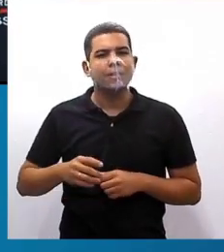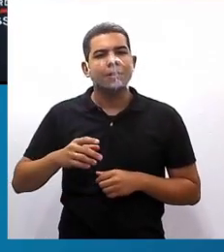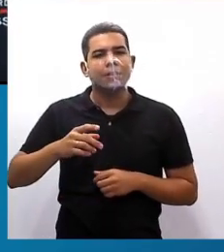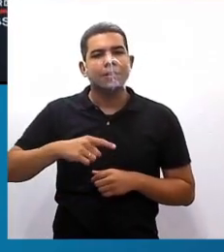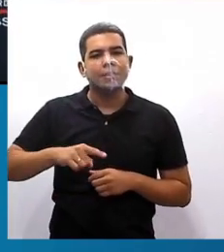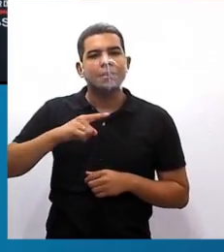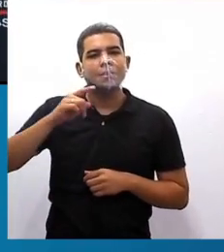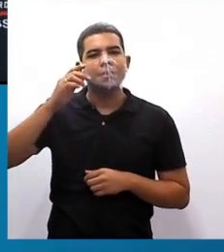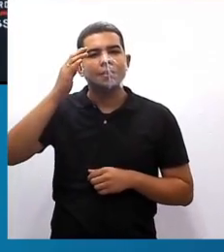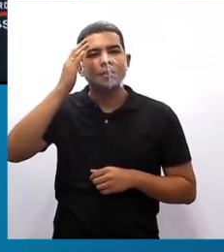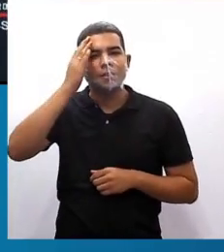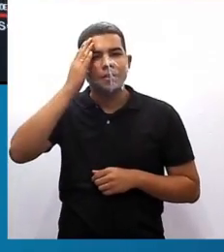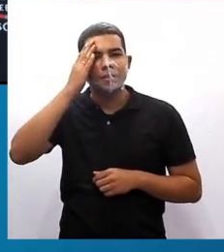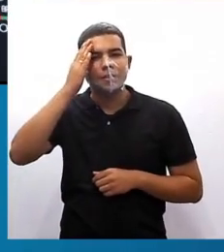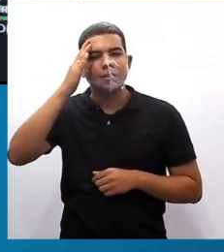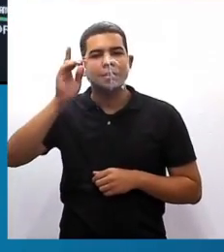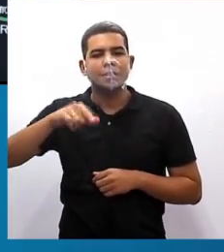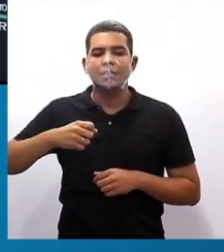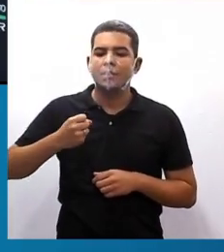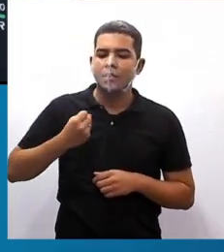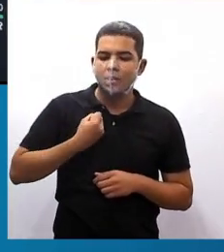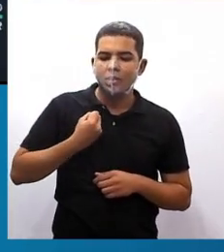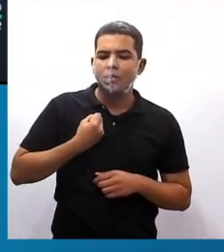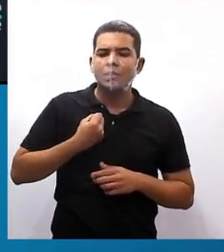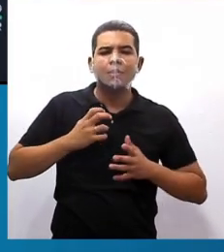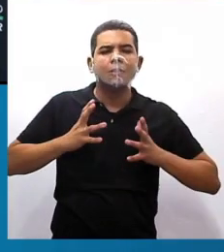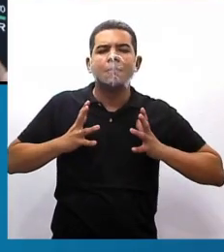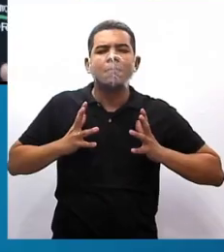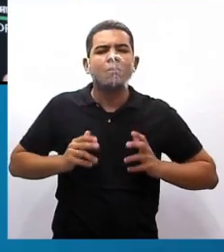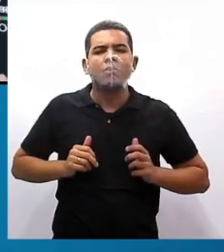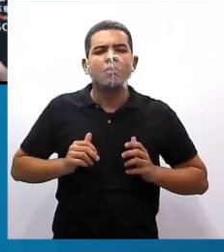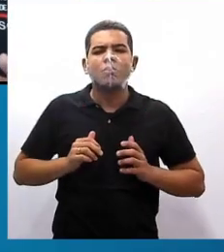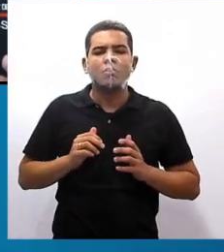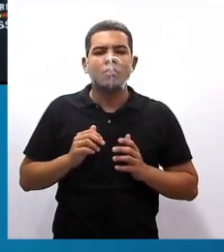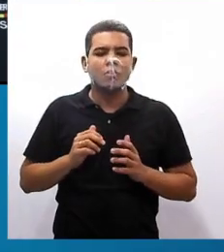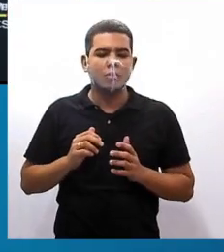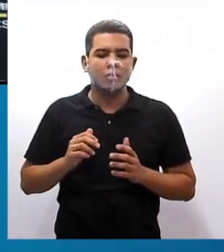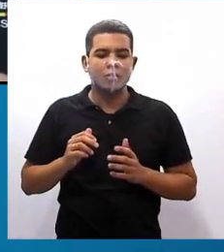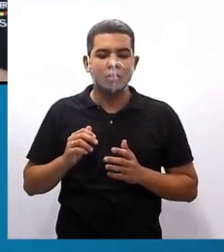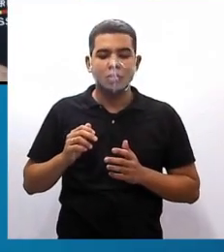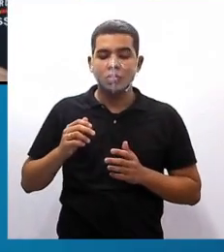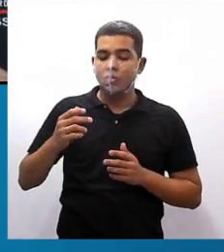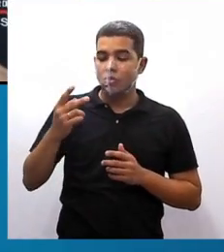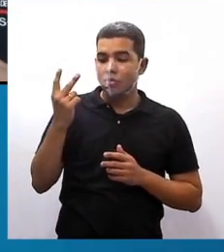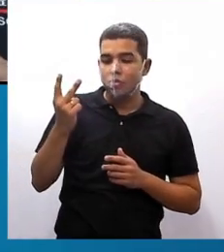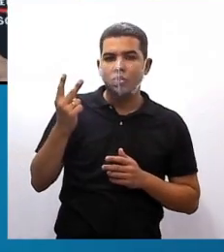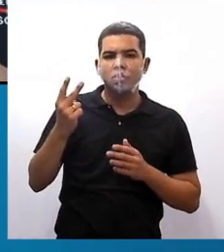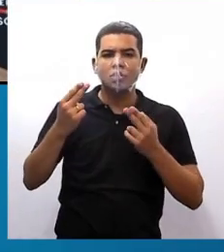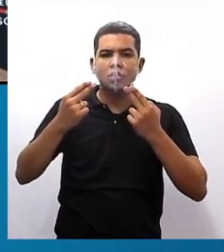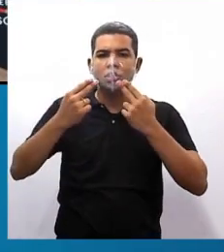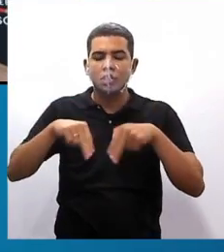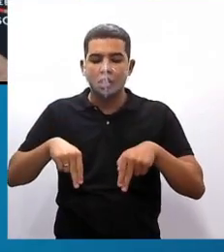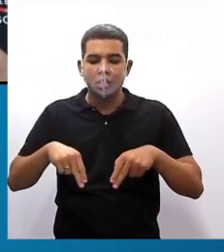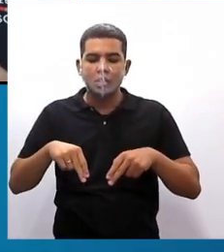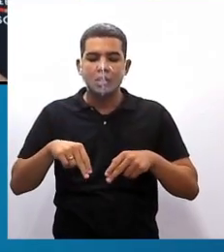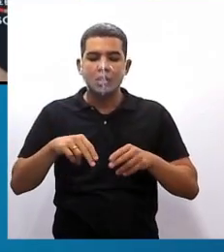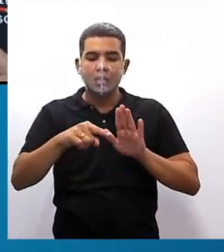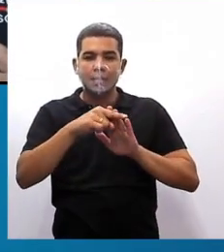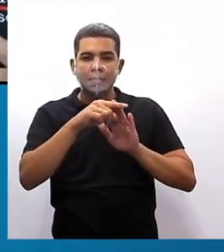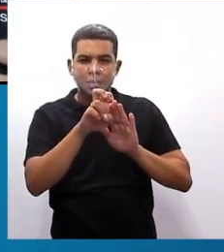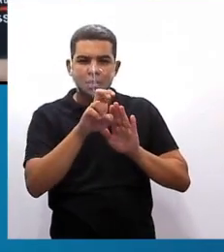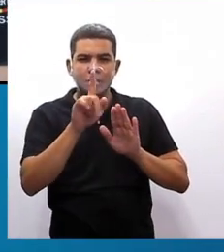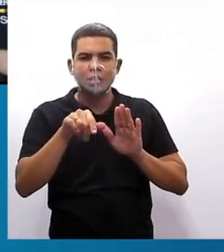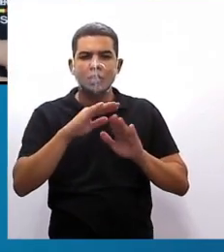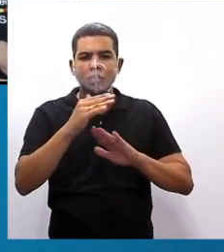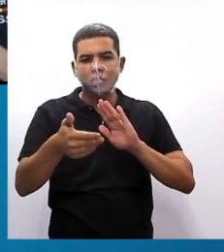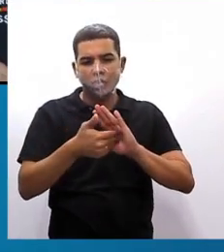é o número racional puro, vamos dizer assim, porque o 2 ele é natural, o menos 5 ele é inteiro, o 0